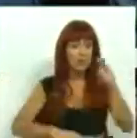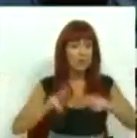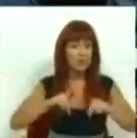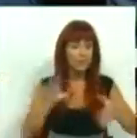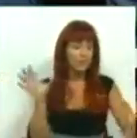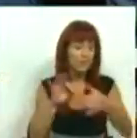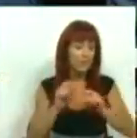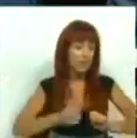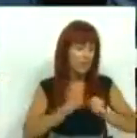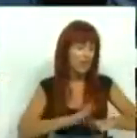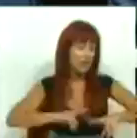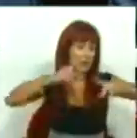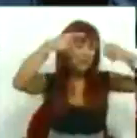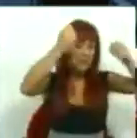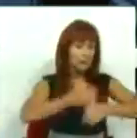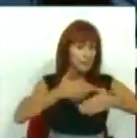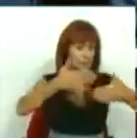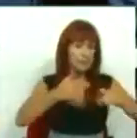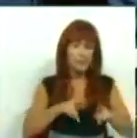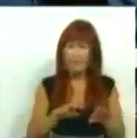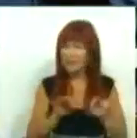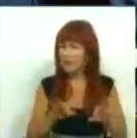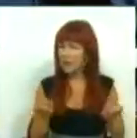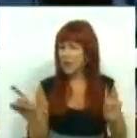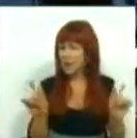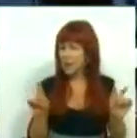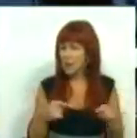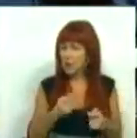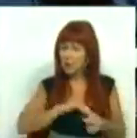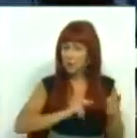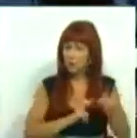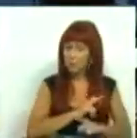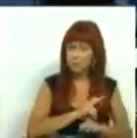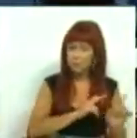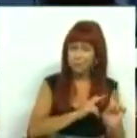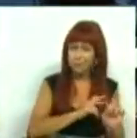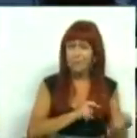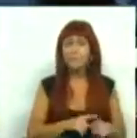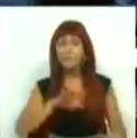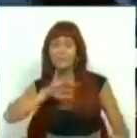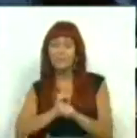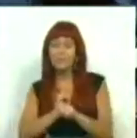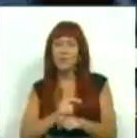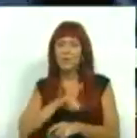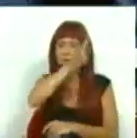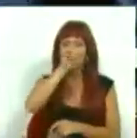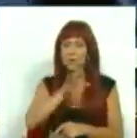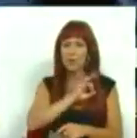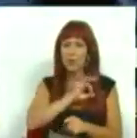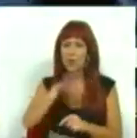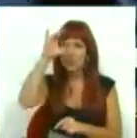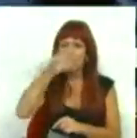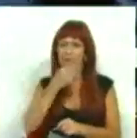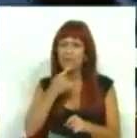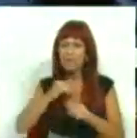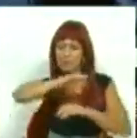financeiras associadas a promoções e progressões, que não é de toda a mesma coisa do congelamento. Uma outra questão, Sr. Ministro, muito se tem